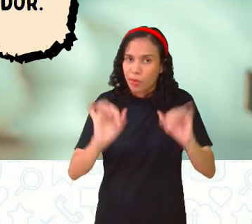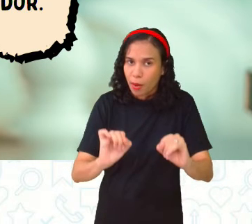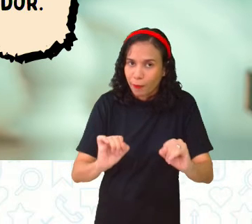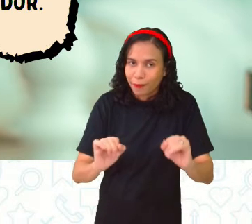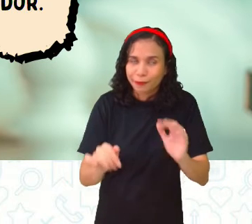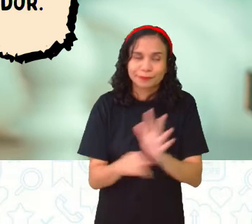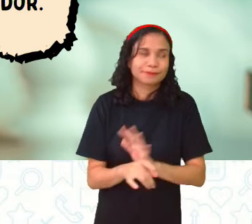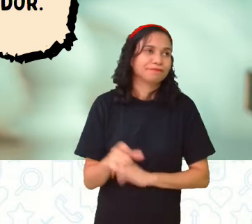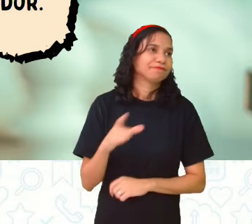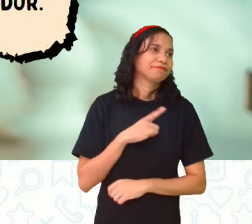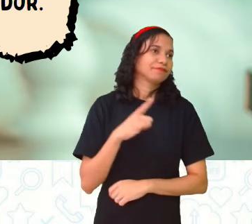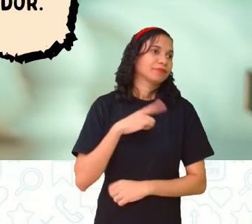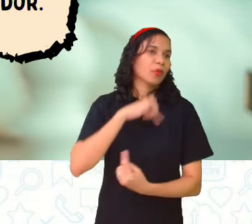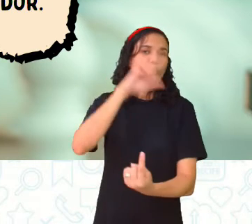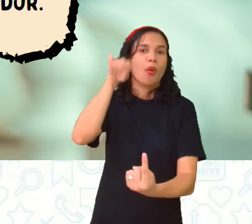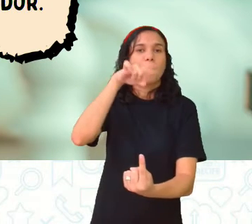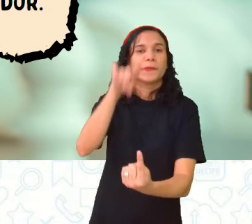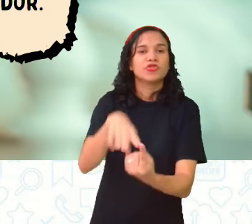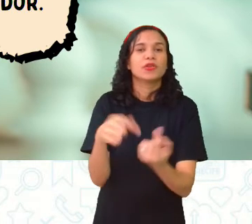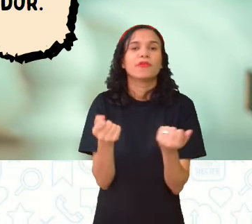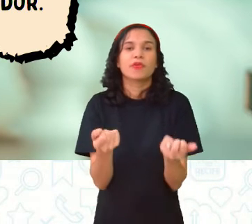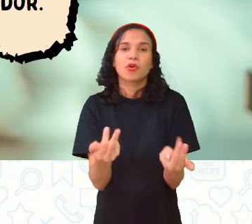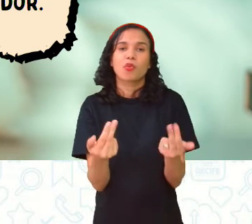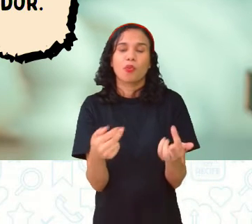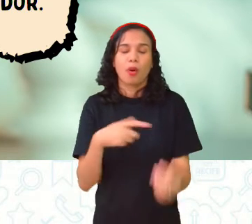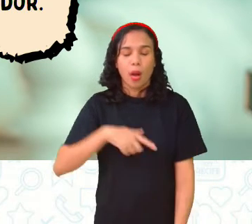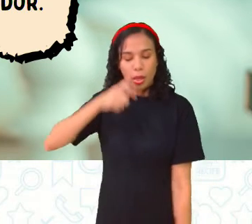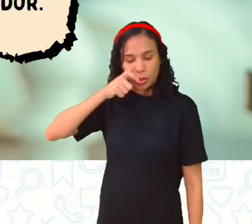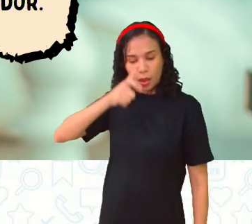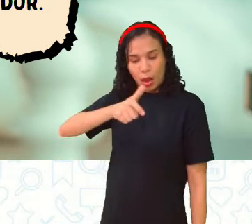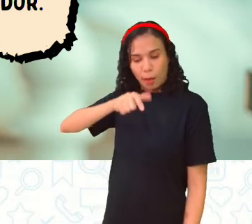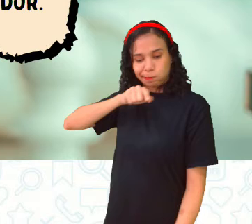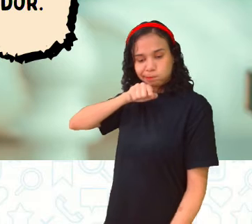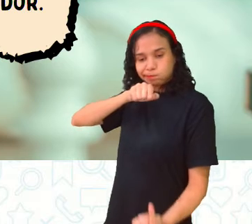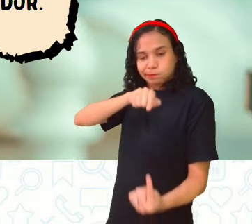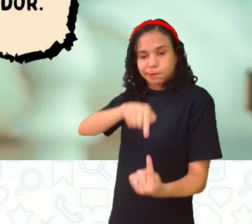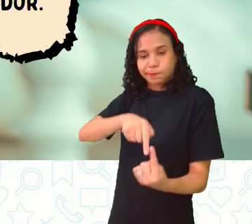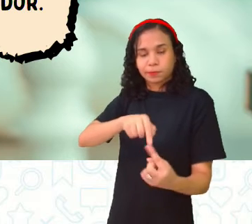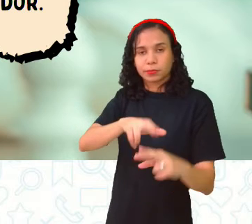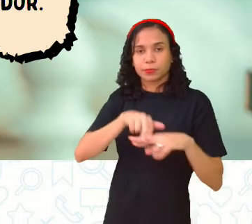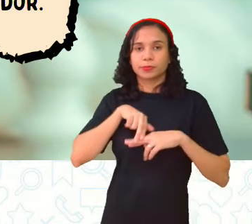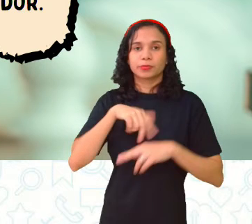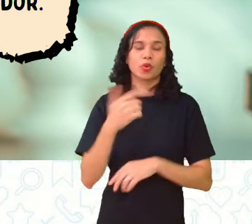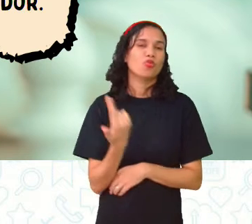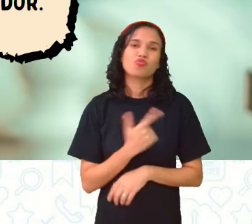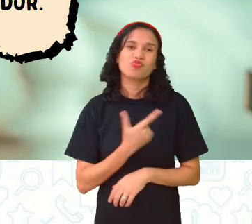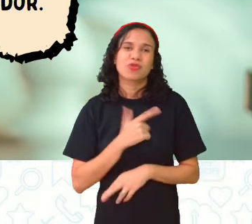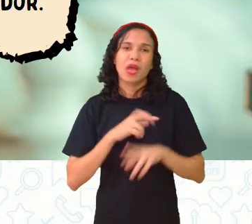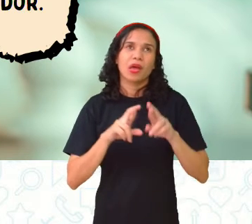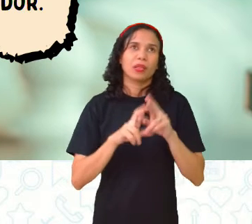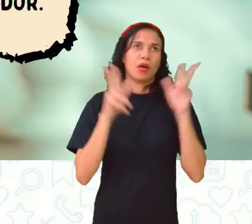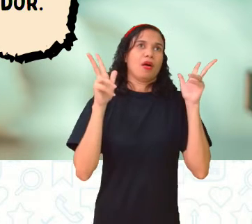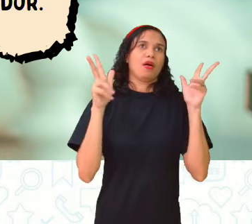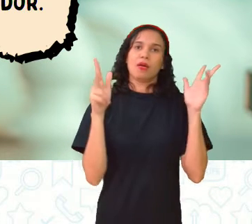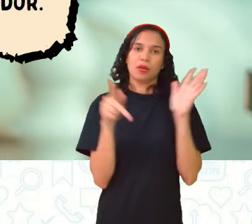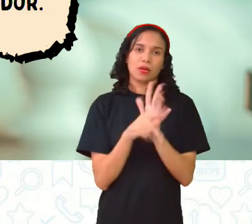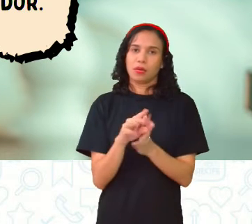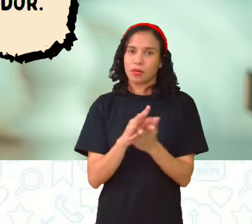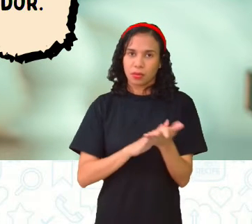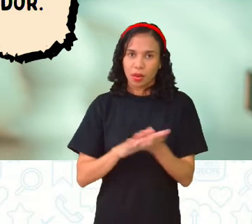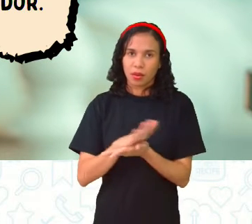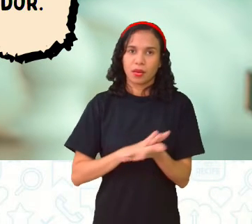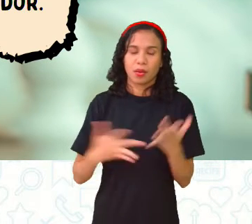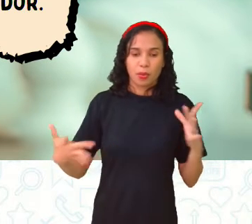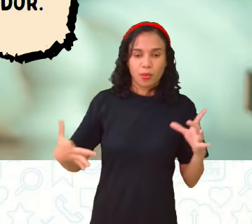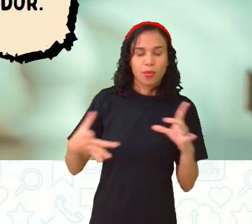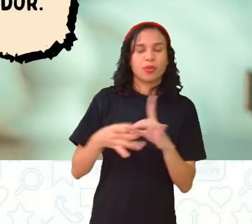contas, né, eles queriam só os próprios interesses. Então, não tinha muita diferença não, né? Faziam